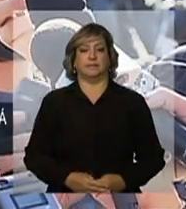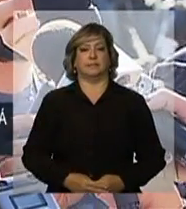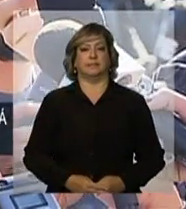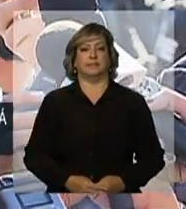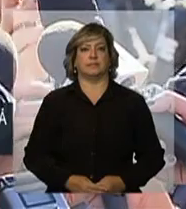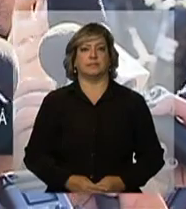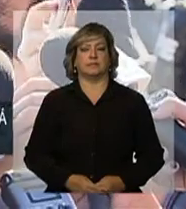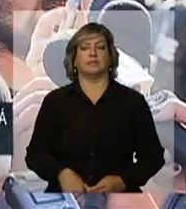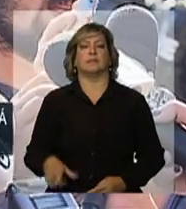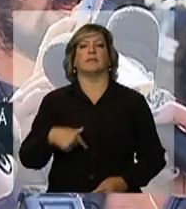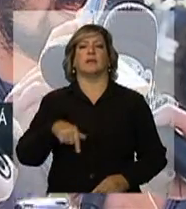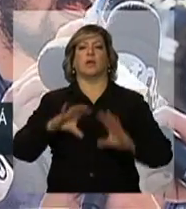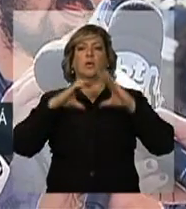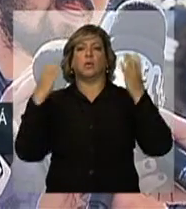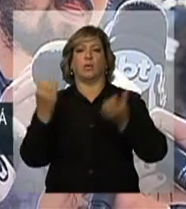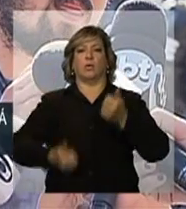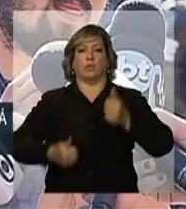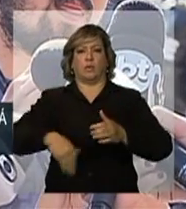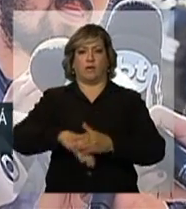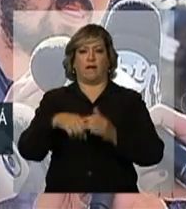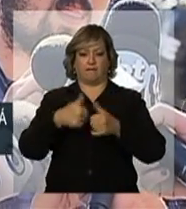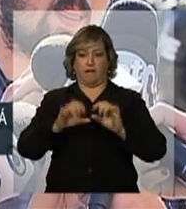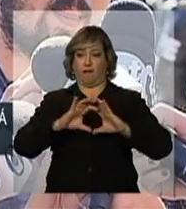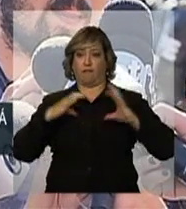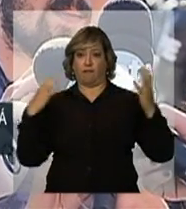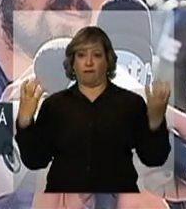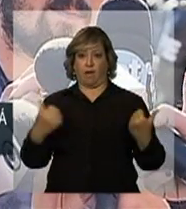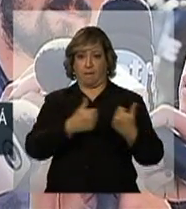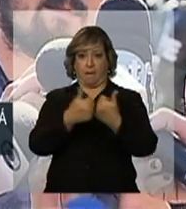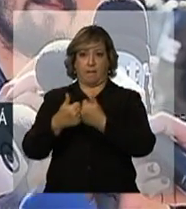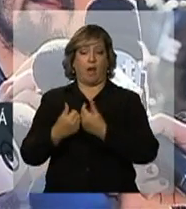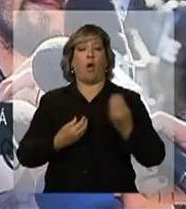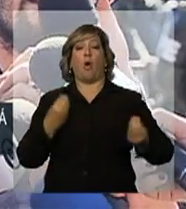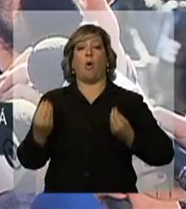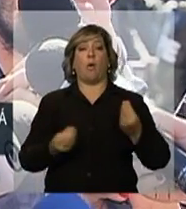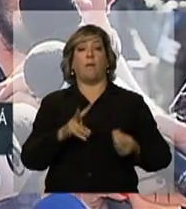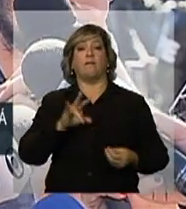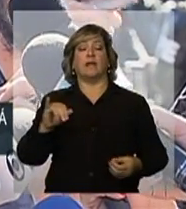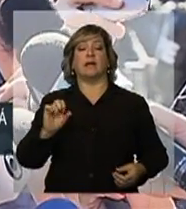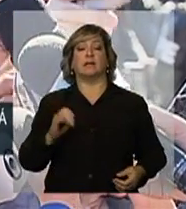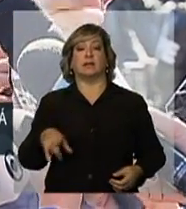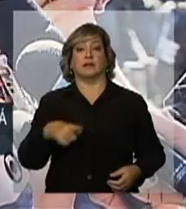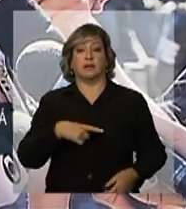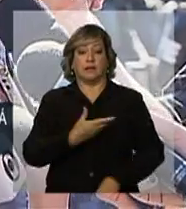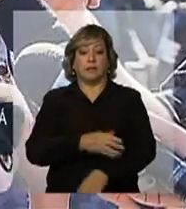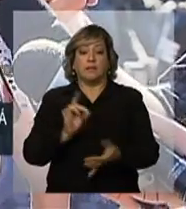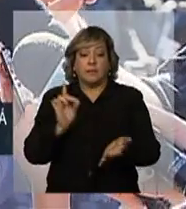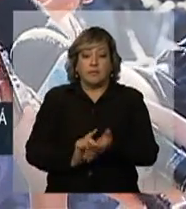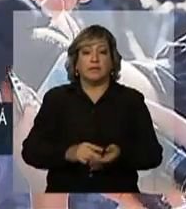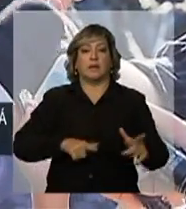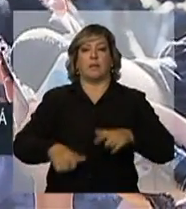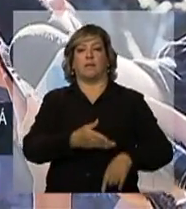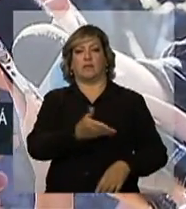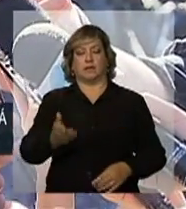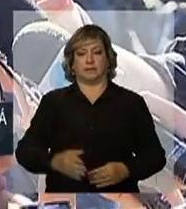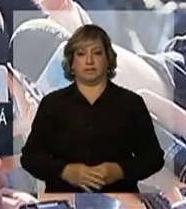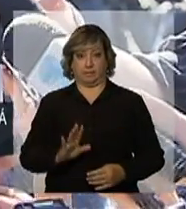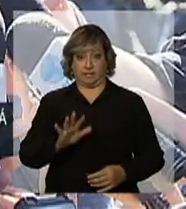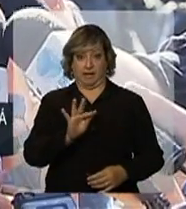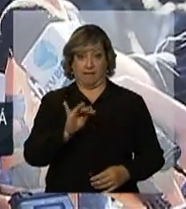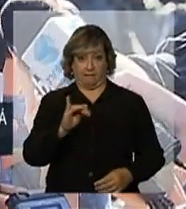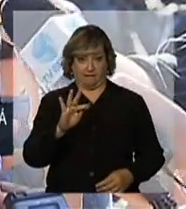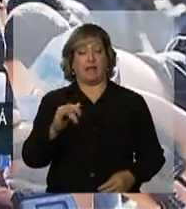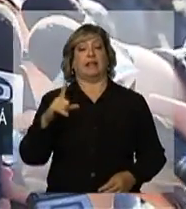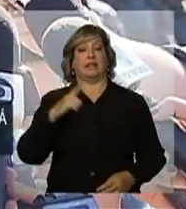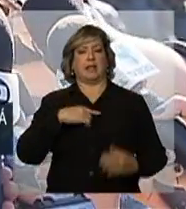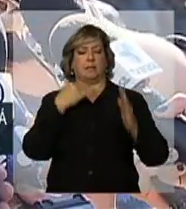Nos estádios, eles vão ficar ao redor dos estádios, vão ficar concentrados aqui? Como é que vai ser a prática, o trabalho de vocês? Pois não,